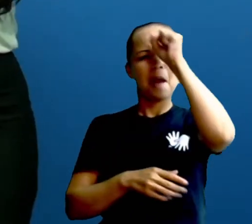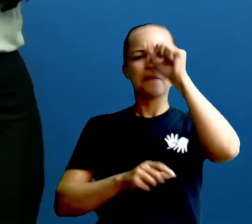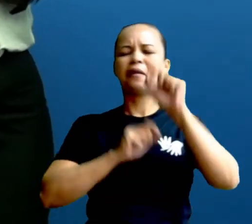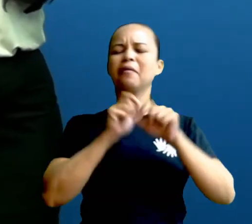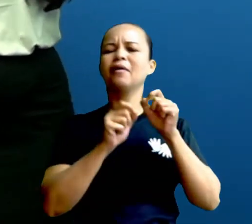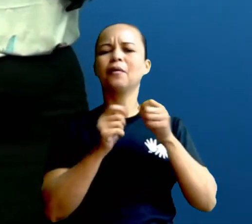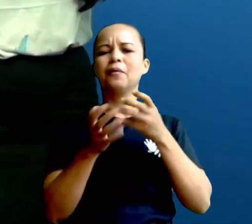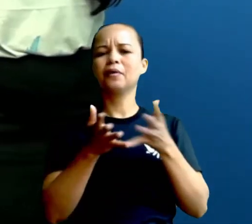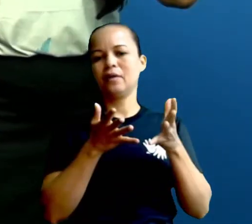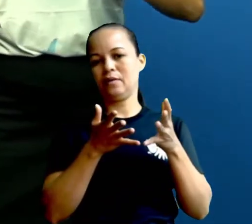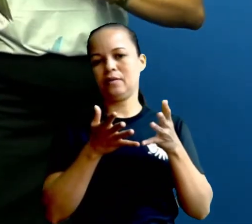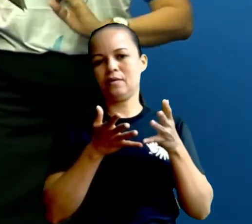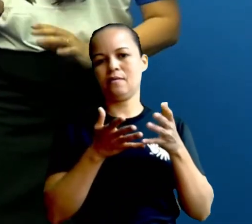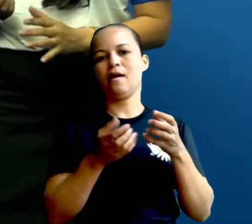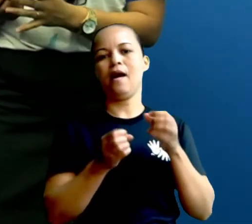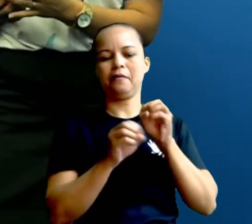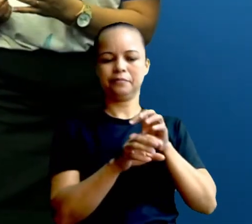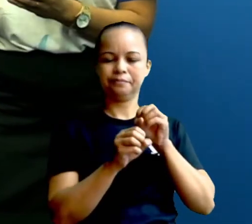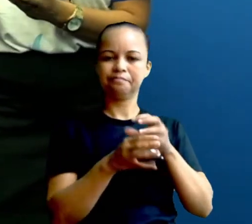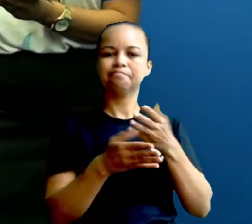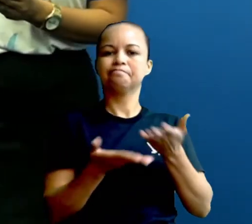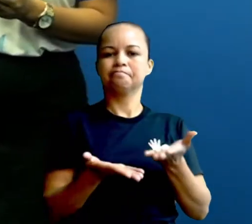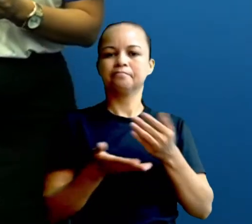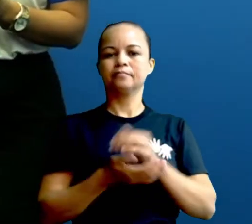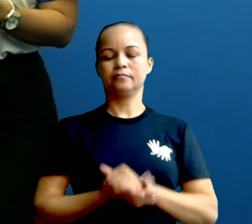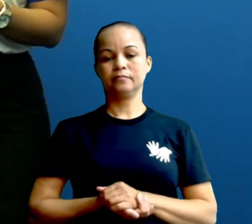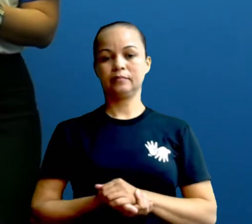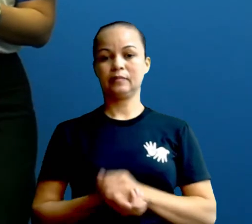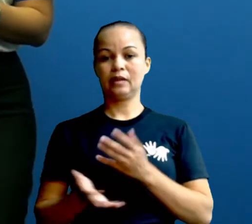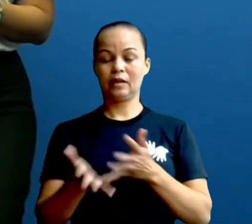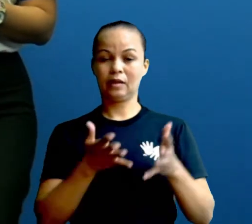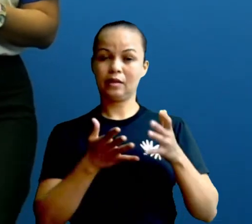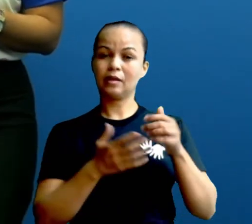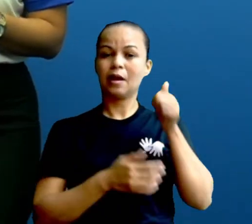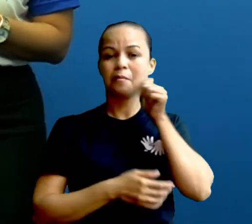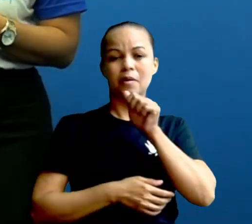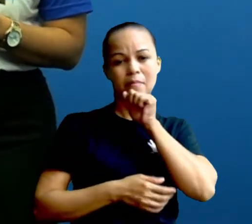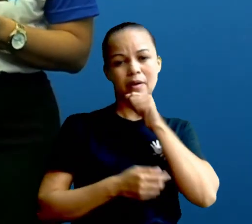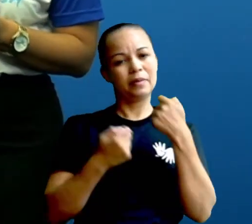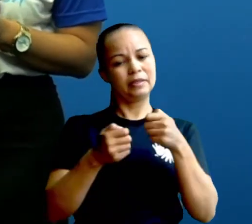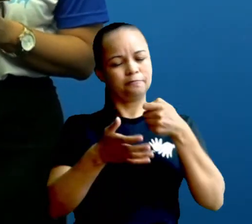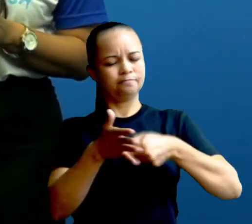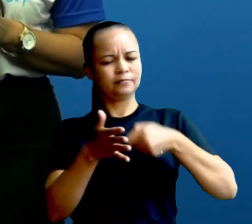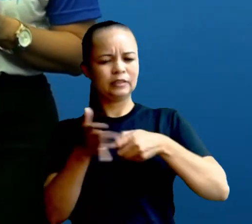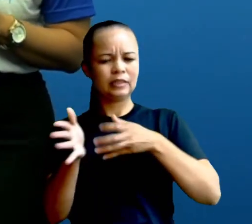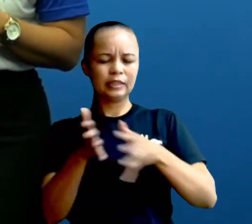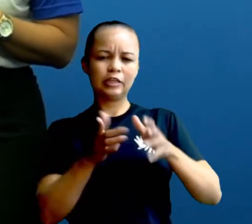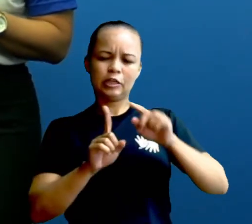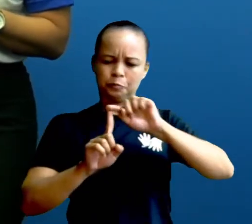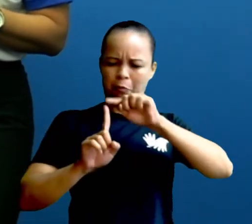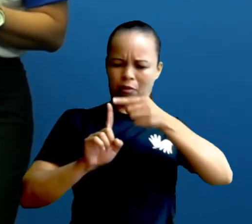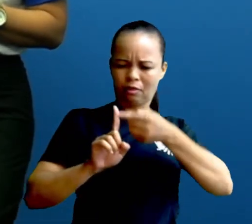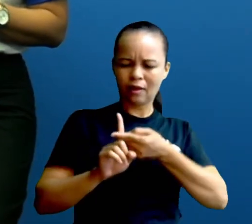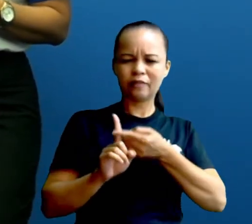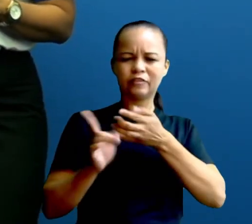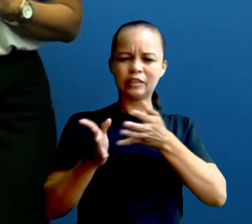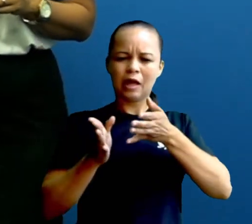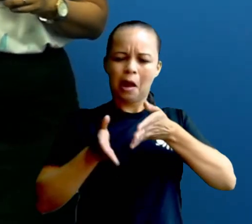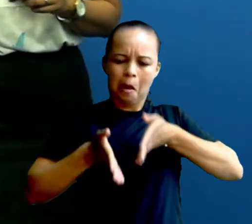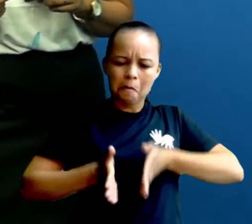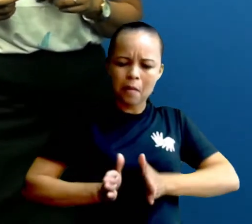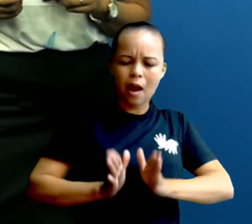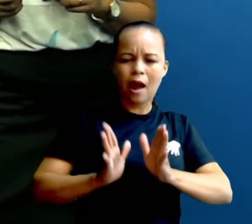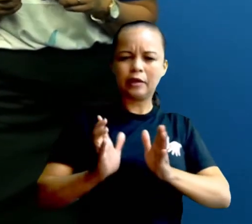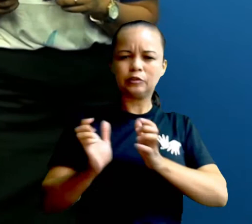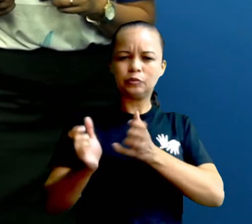gente aprendeu? Aí está a lição. É muita situação que a mãe precisa enfrentar, desde a sua gravidez,